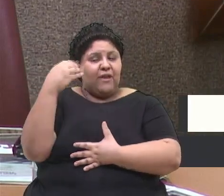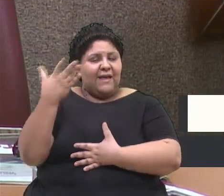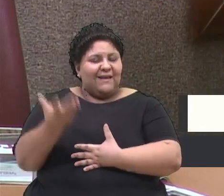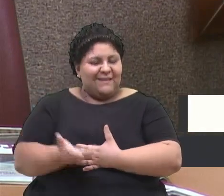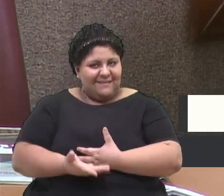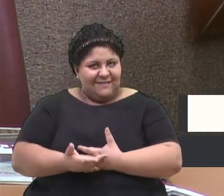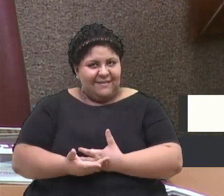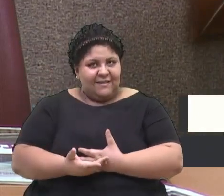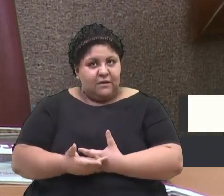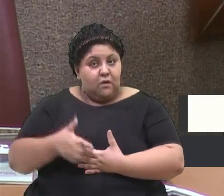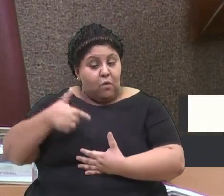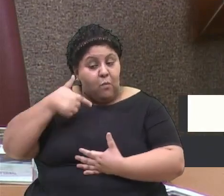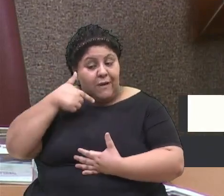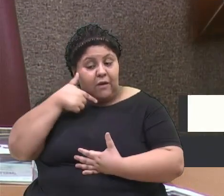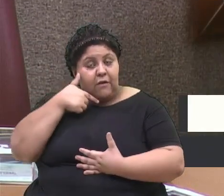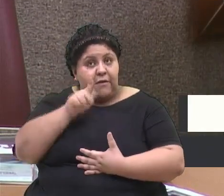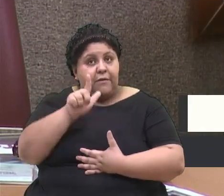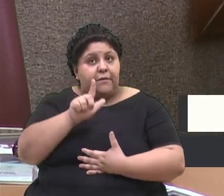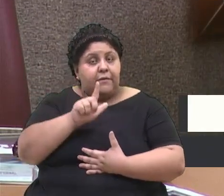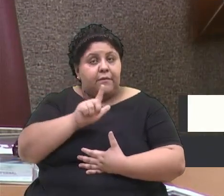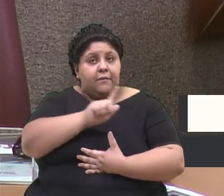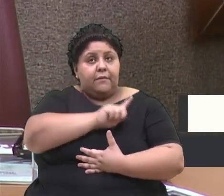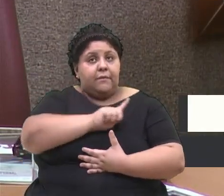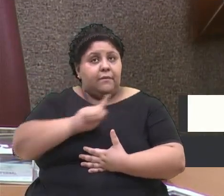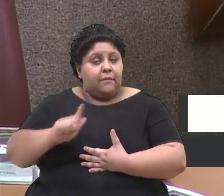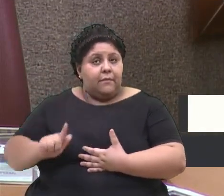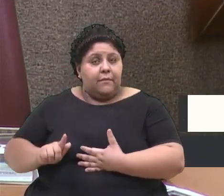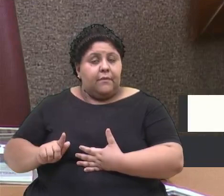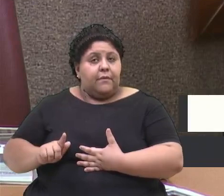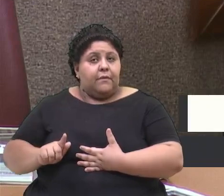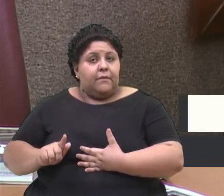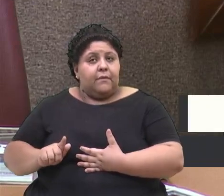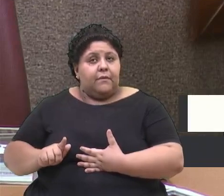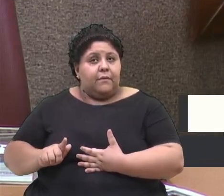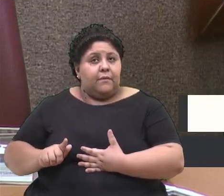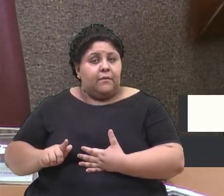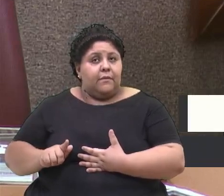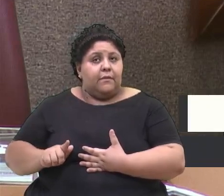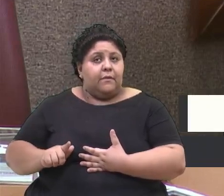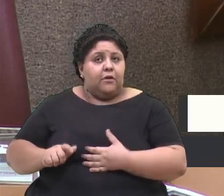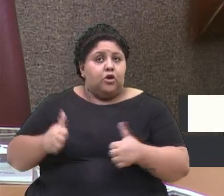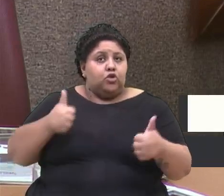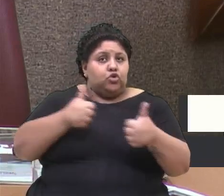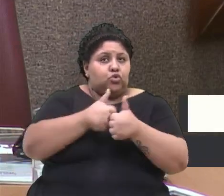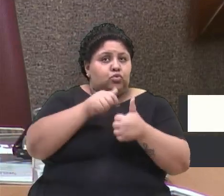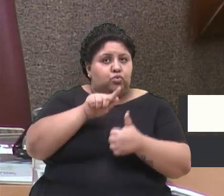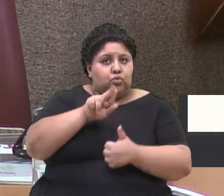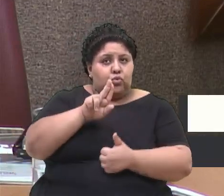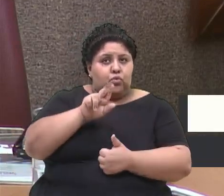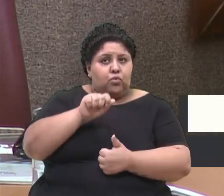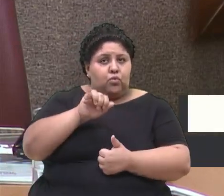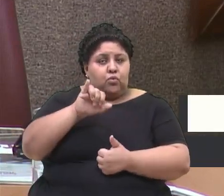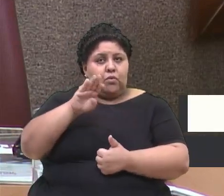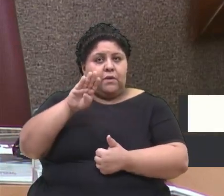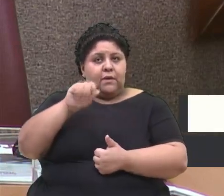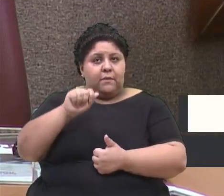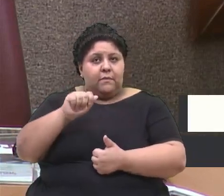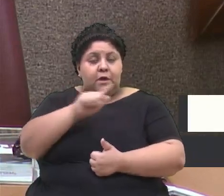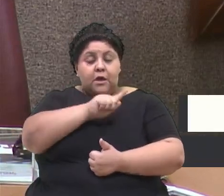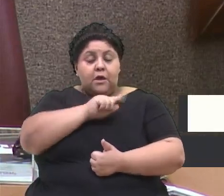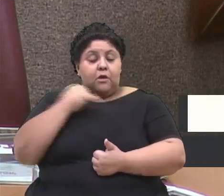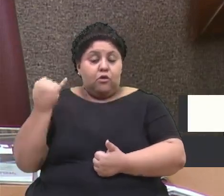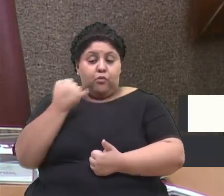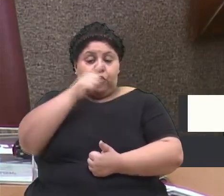Uma conquista do governo no Melo, na Orla do Guaíba. E aí a importância dos governos darem sequência, né? Porque a Orla